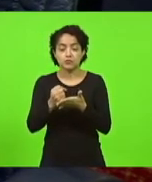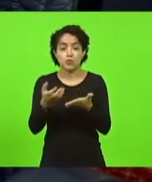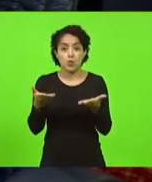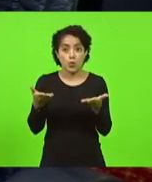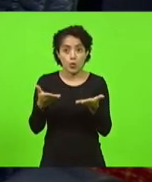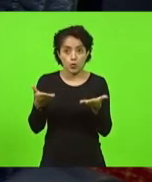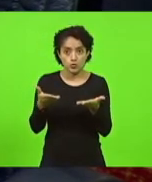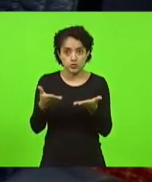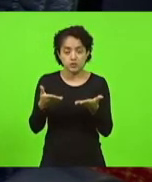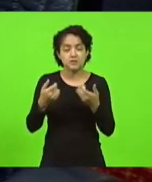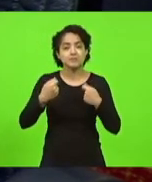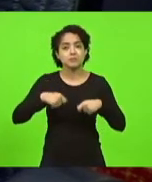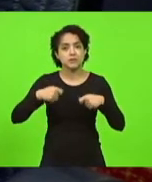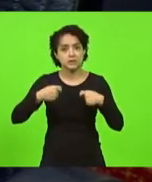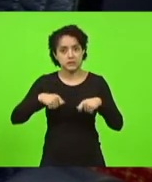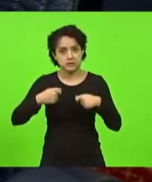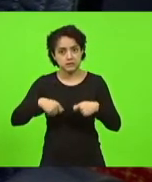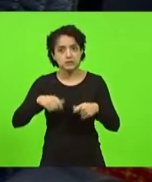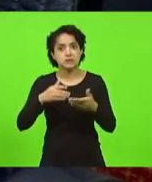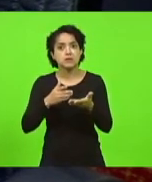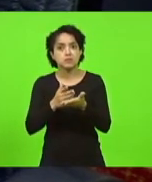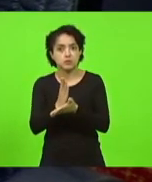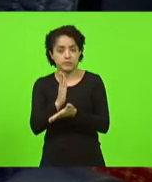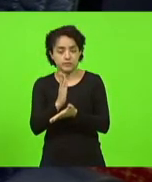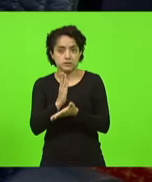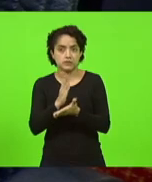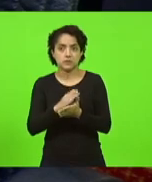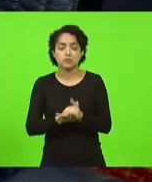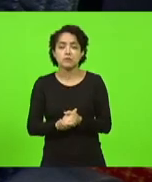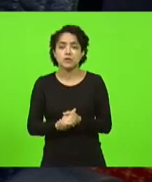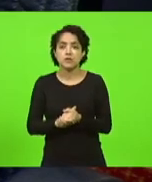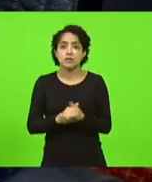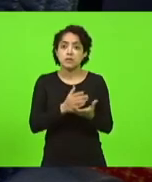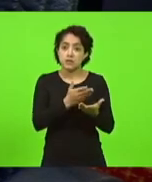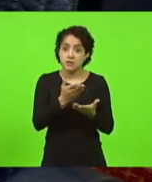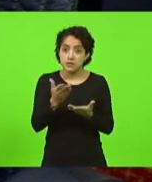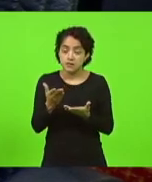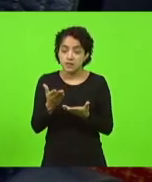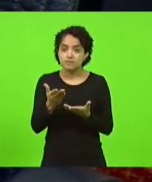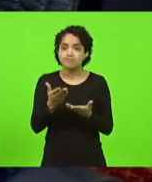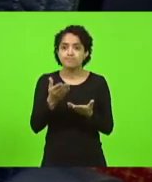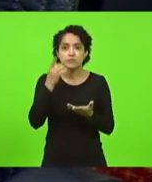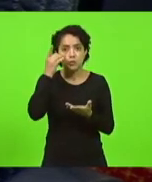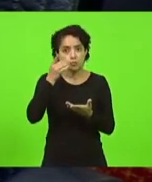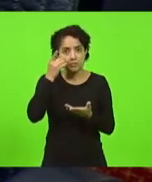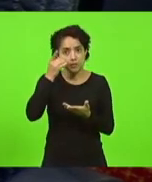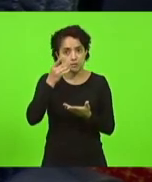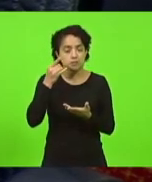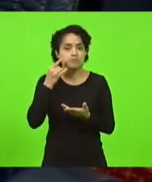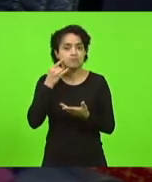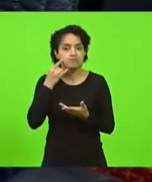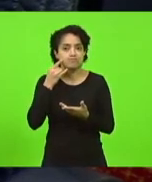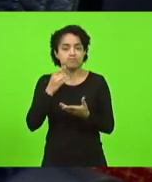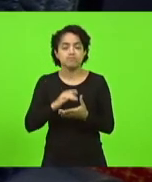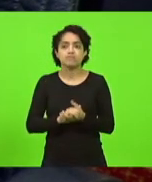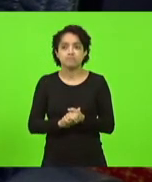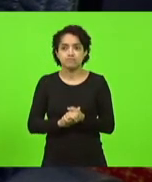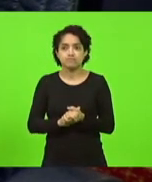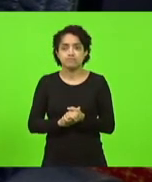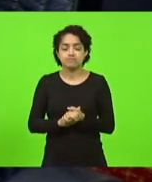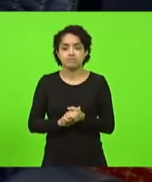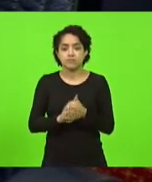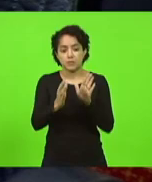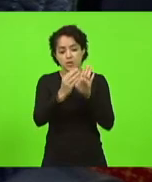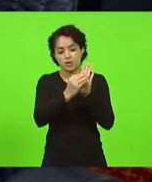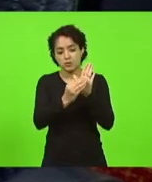que dependem de uma aprovação. E, muito sabiamente, o deputado Mauro de Nadal, ele inclui